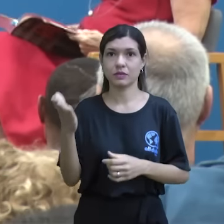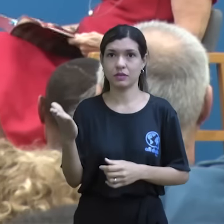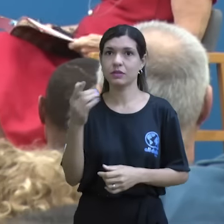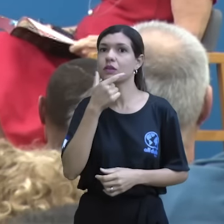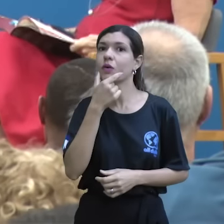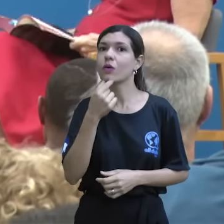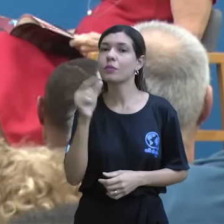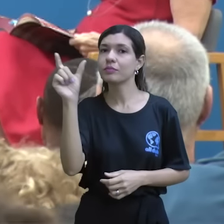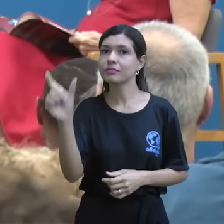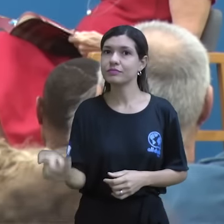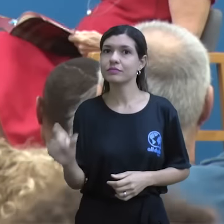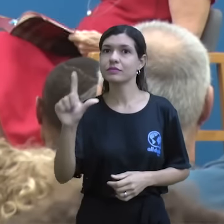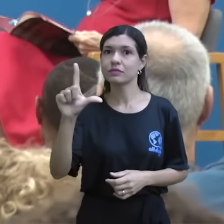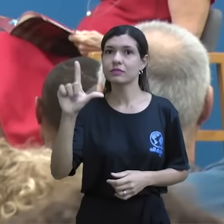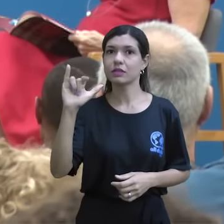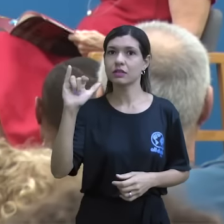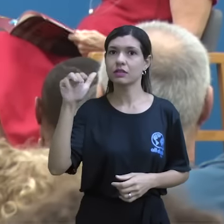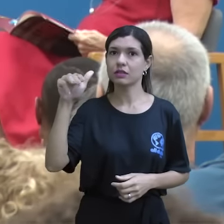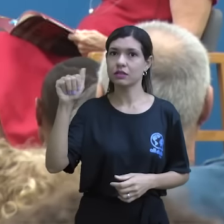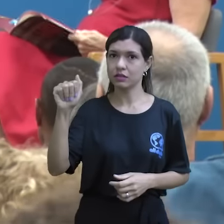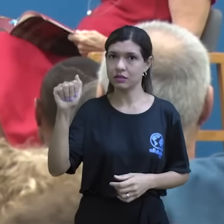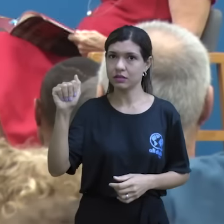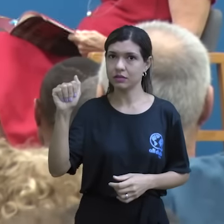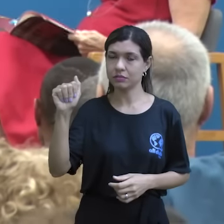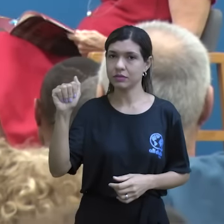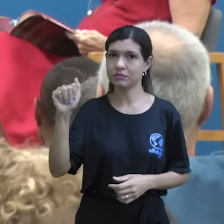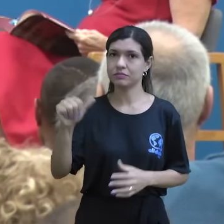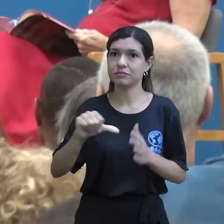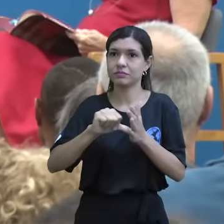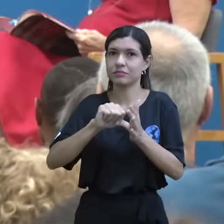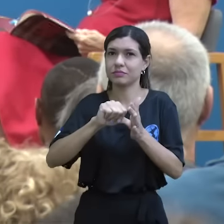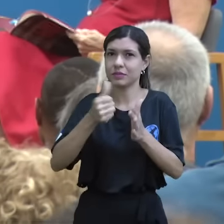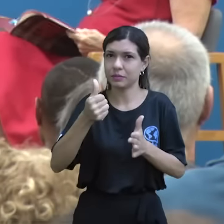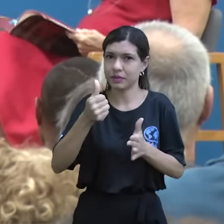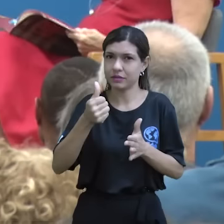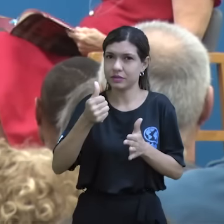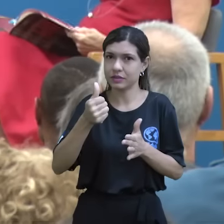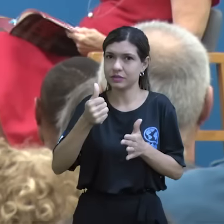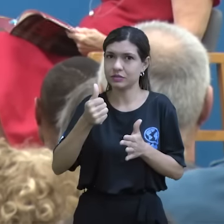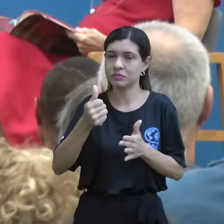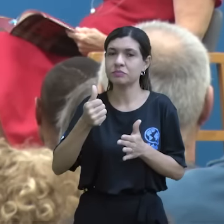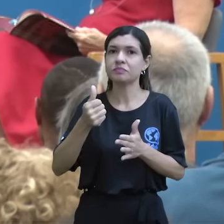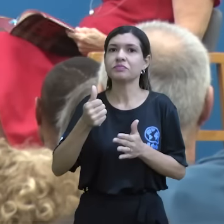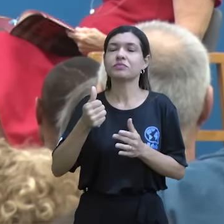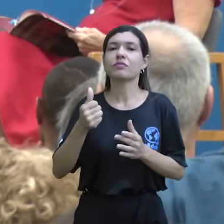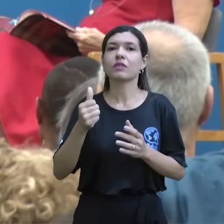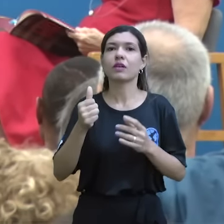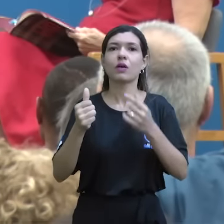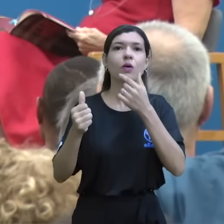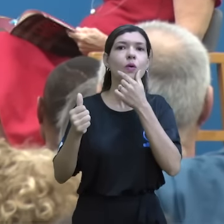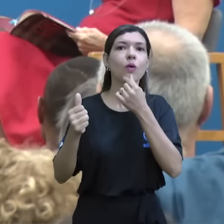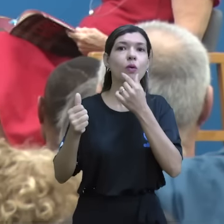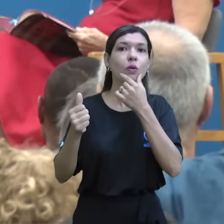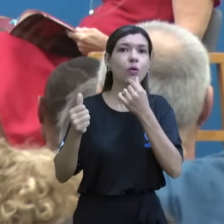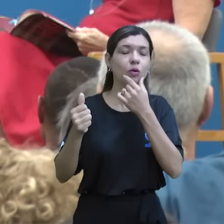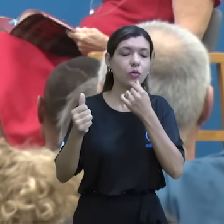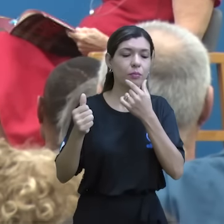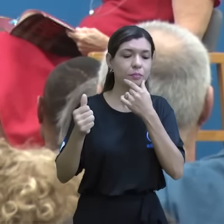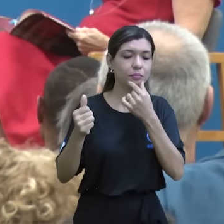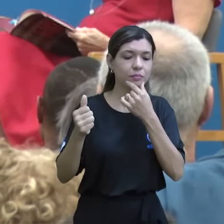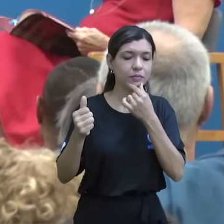ele é internado e o funcionário coloca cor, pardo. É. Na segunda vez que ele foi internado, ele